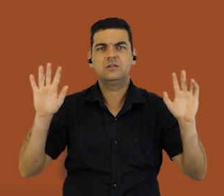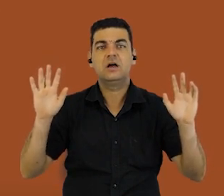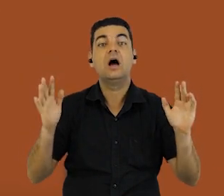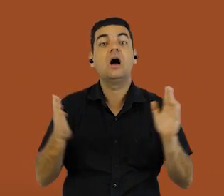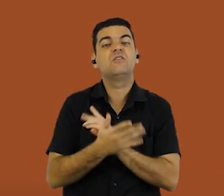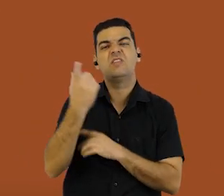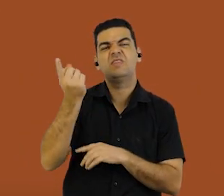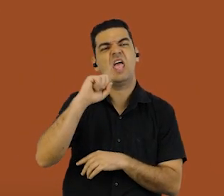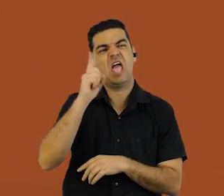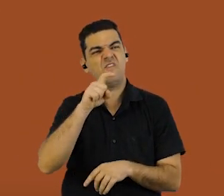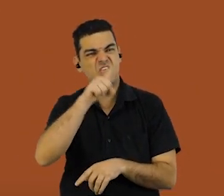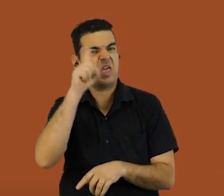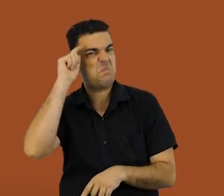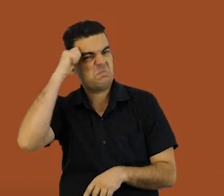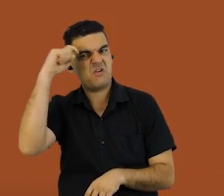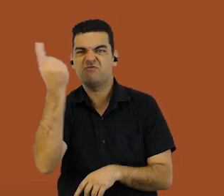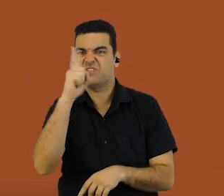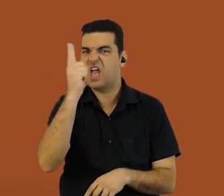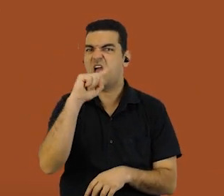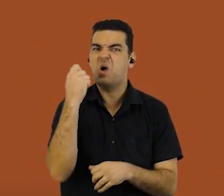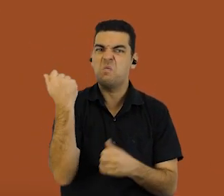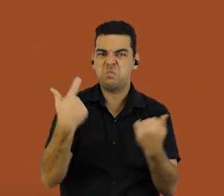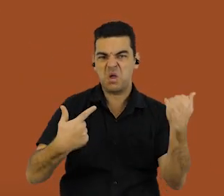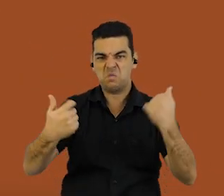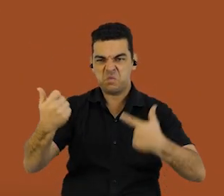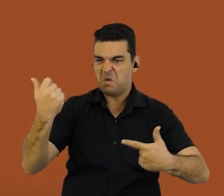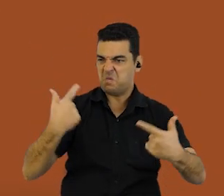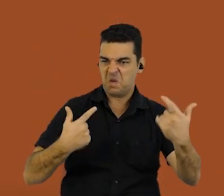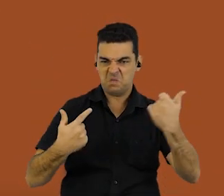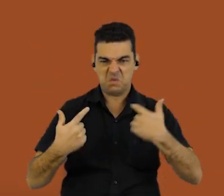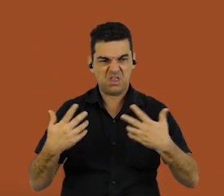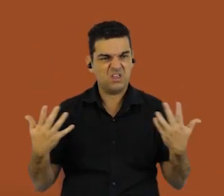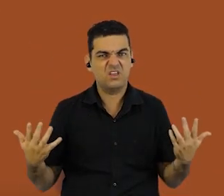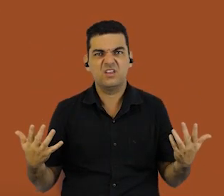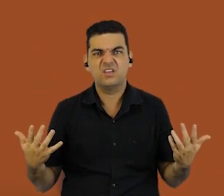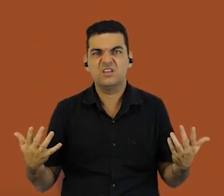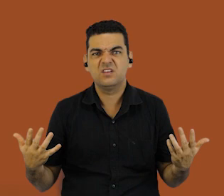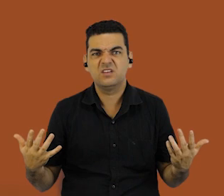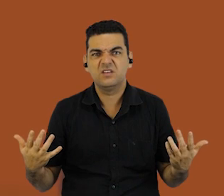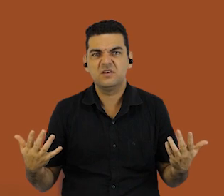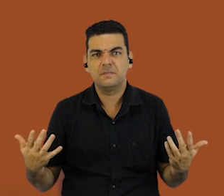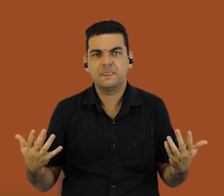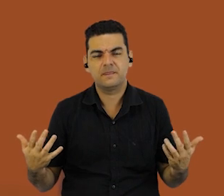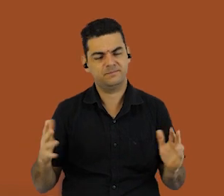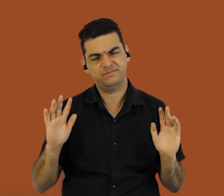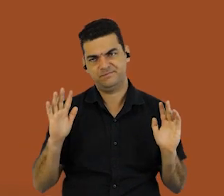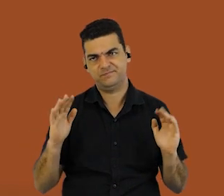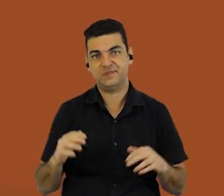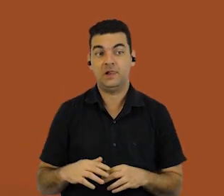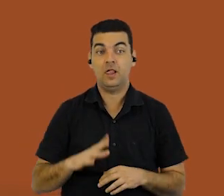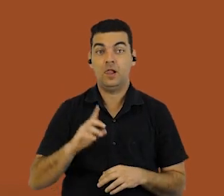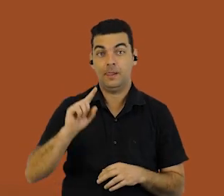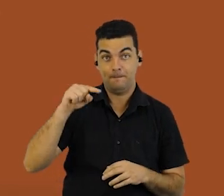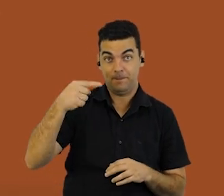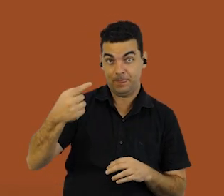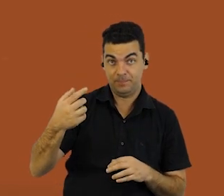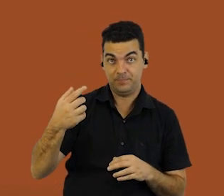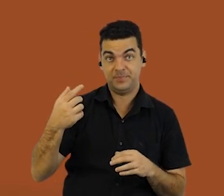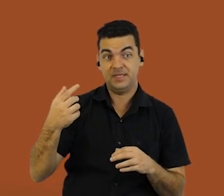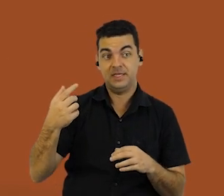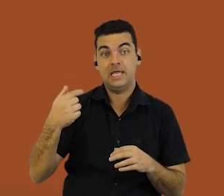isso é normal, não, isso é comum, não, isso é aceitável. E ao